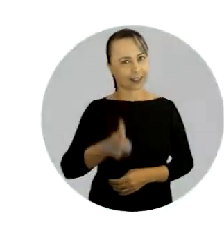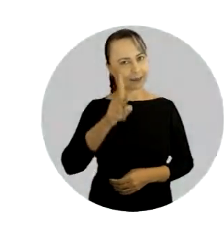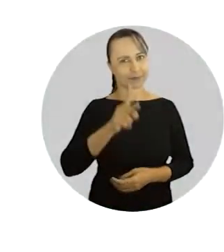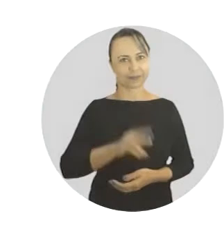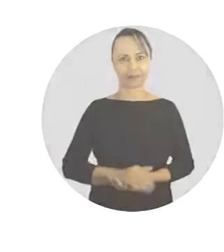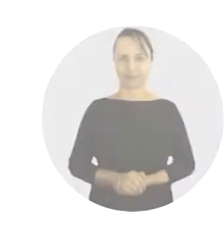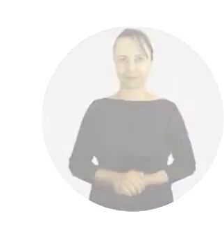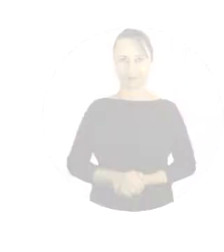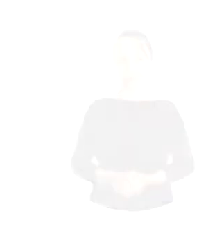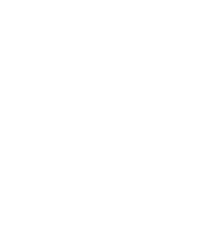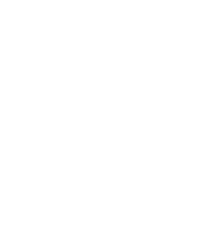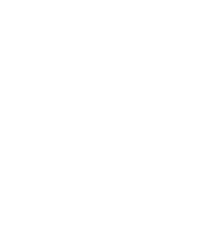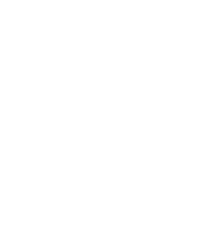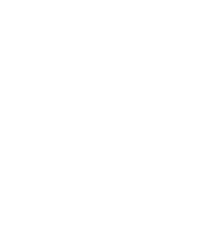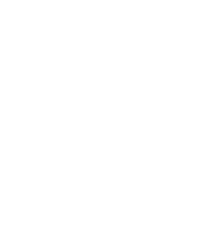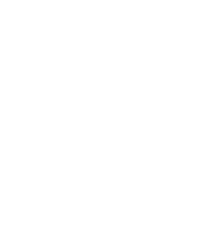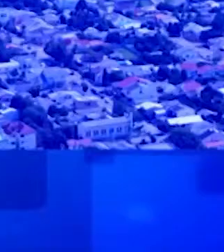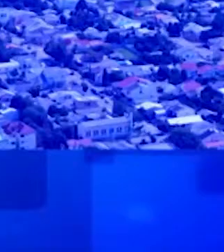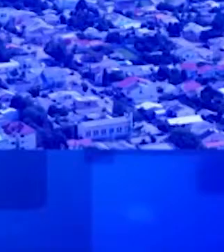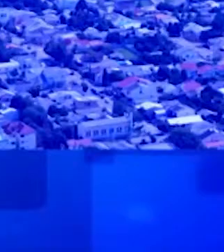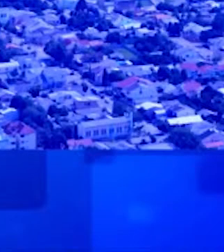sempre.